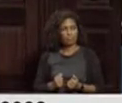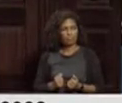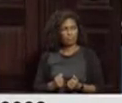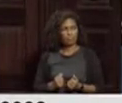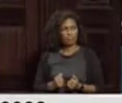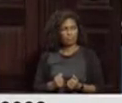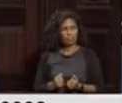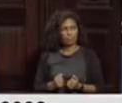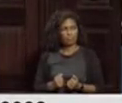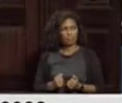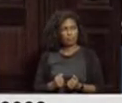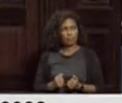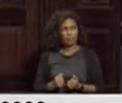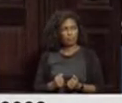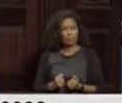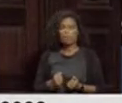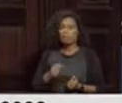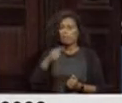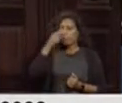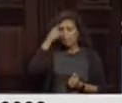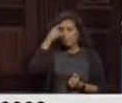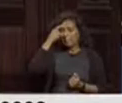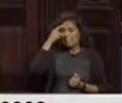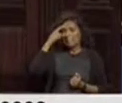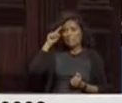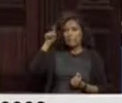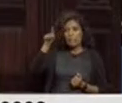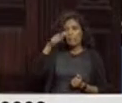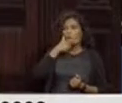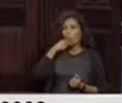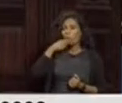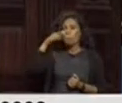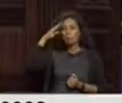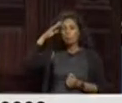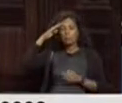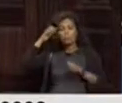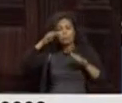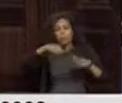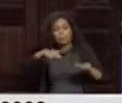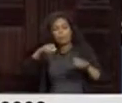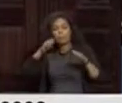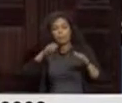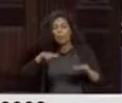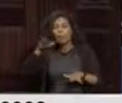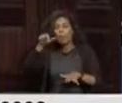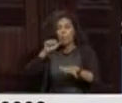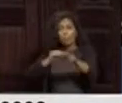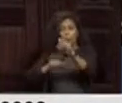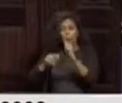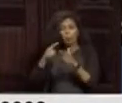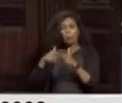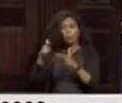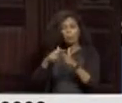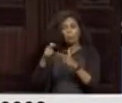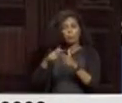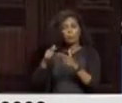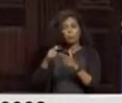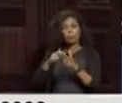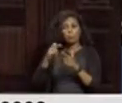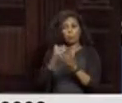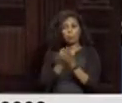pegou um problema imenso para gerir, imenso. Mas a